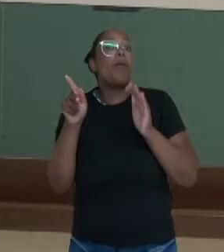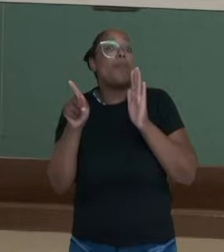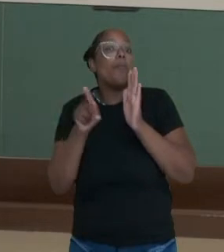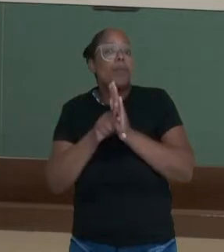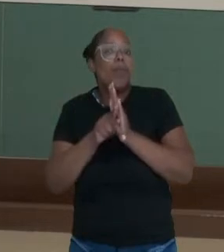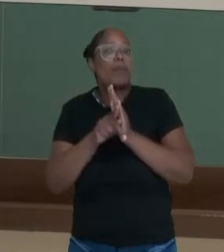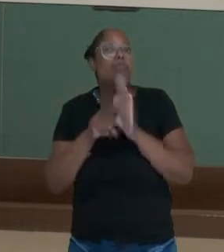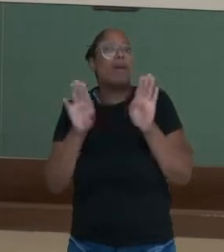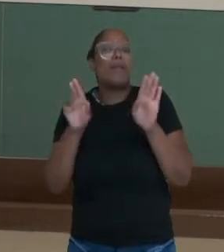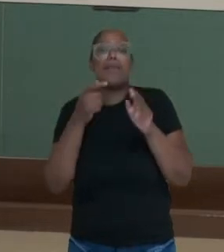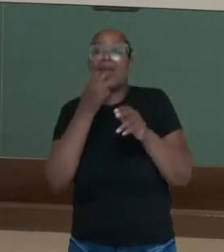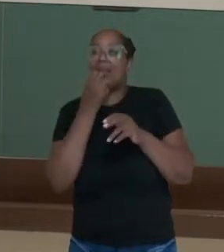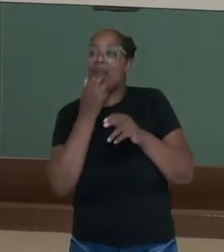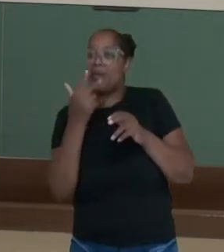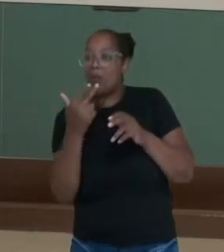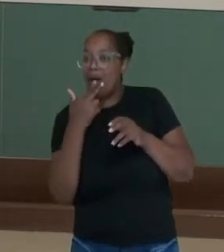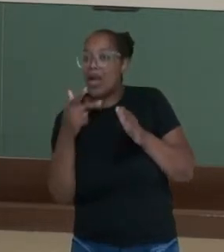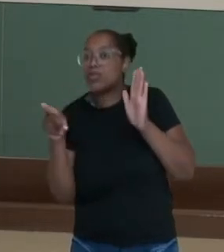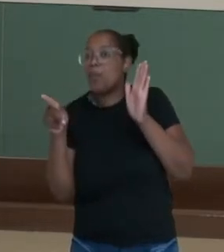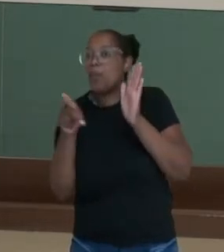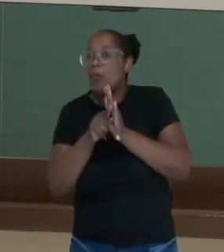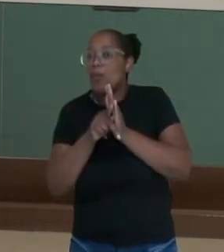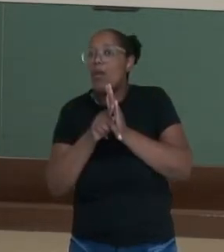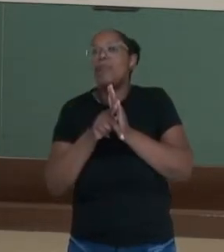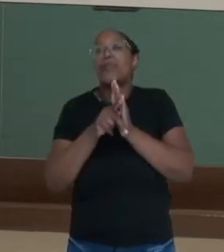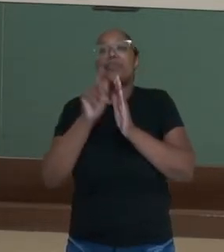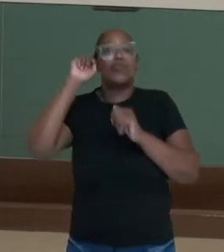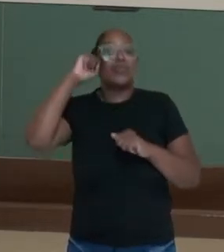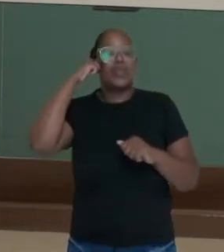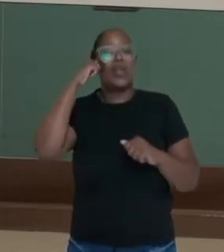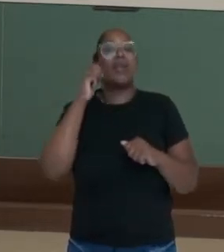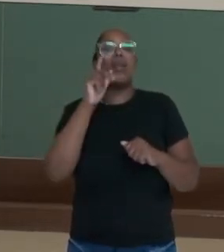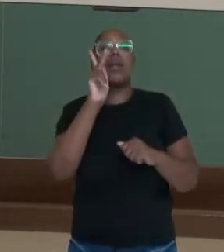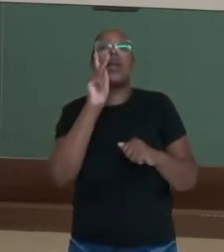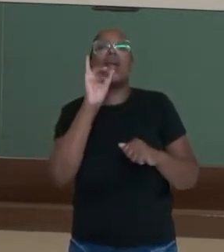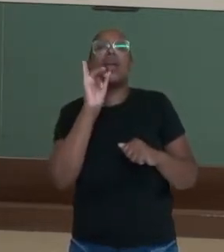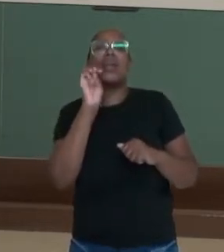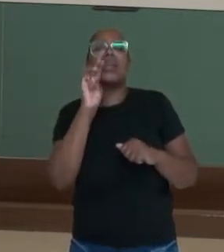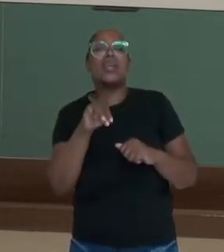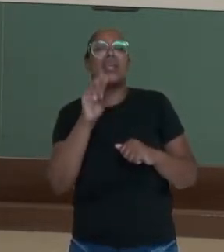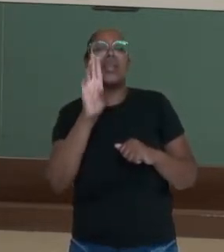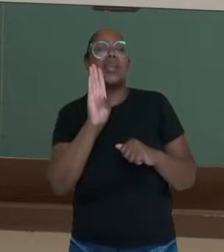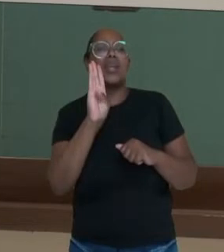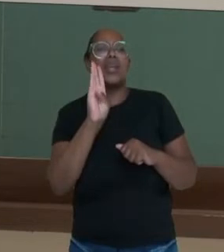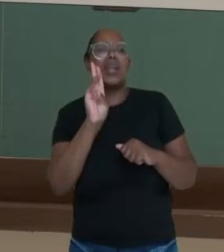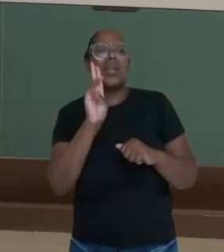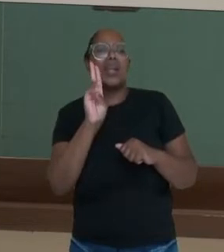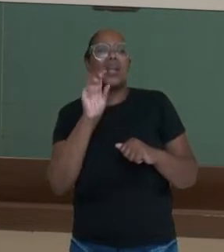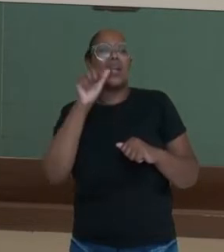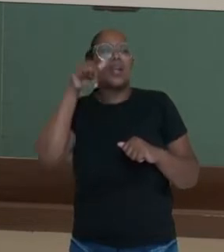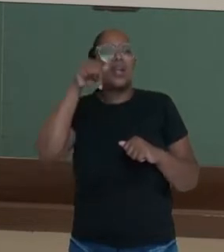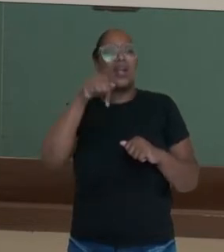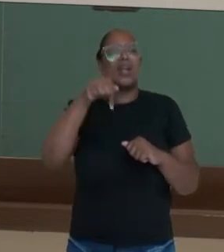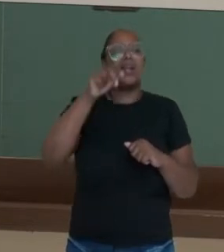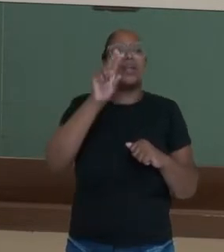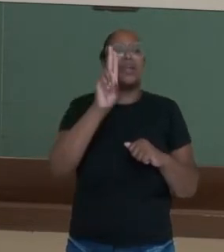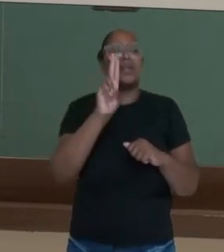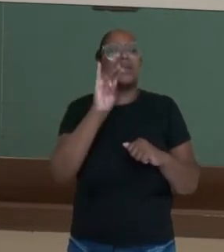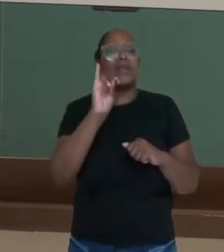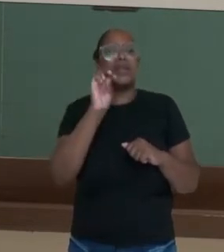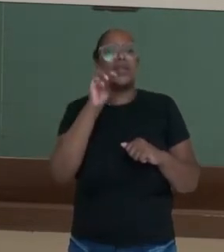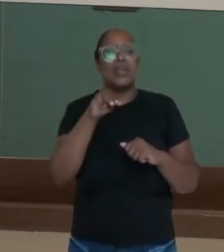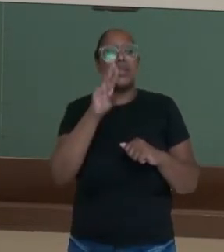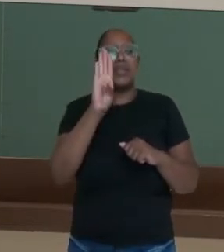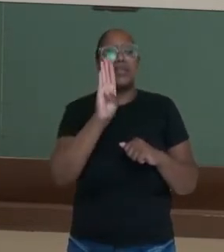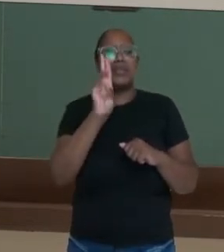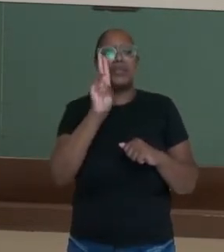do dialeto quimbundo, né? Um dialeto africano, né? Desse povo